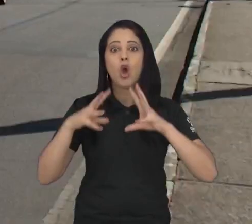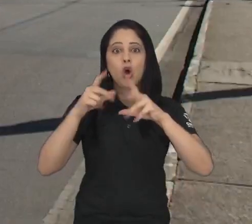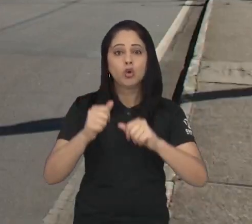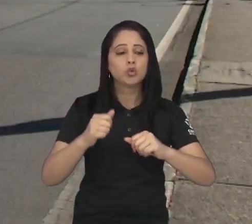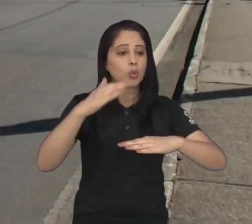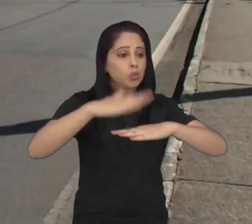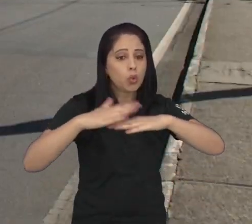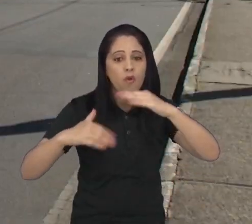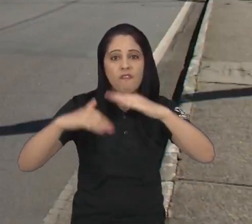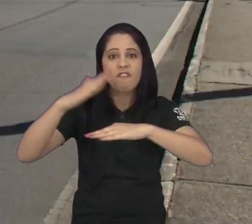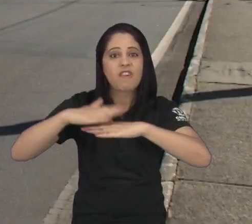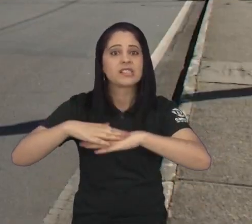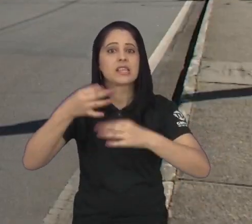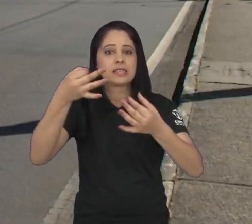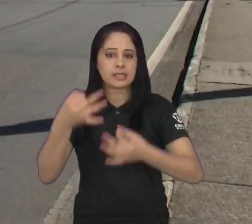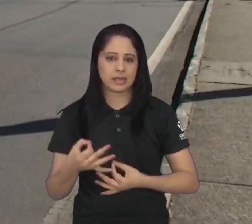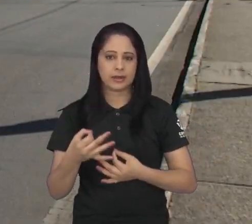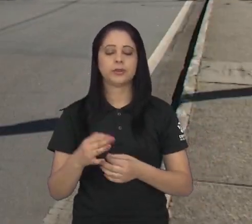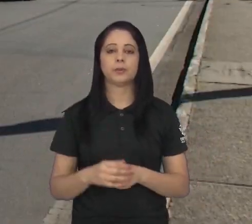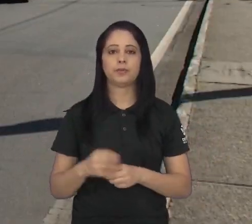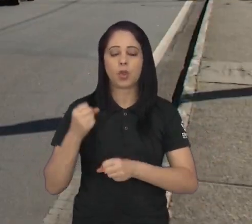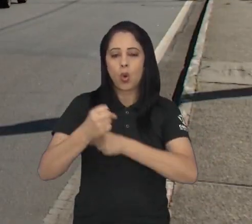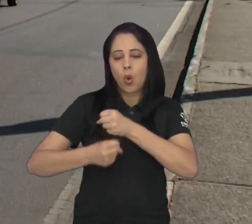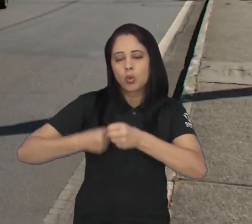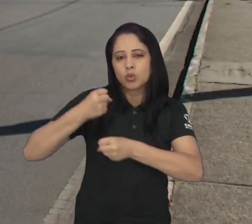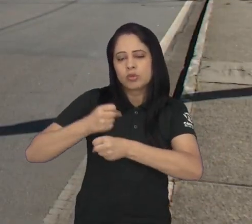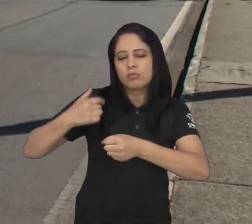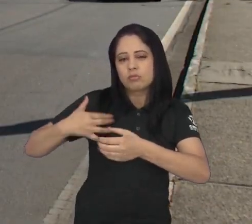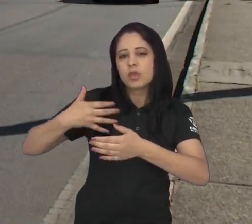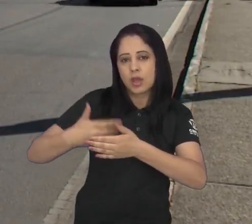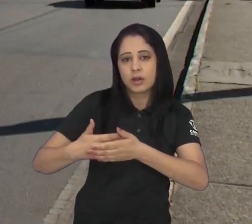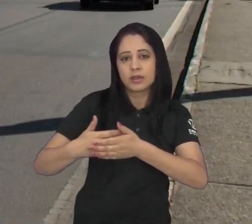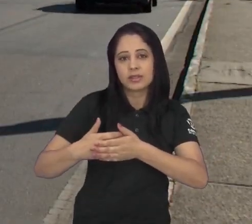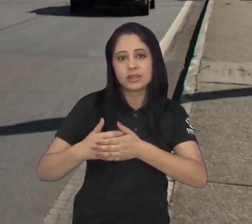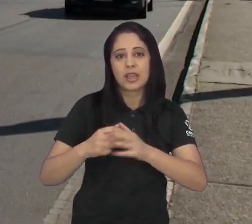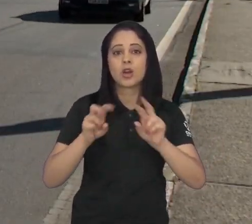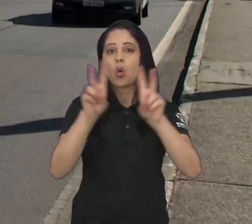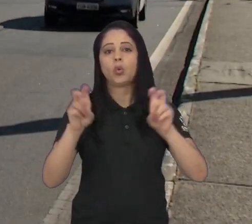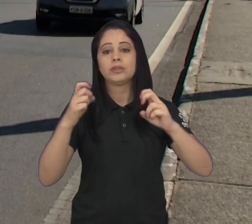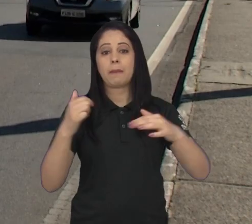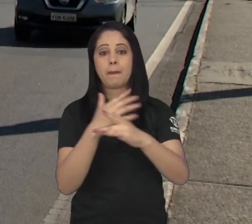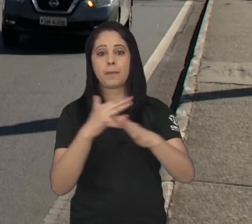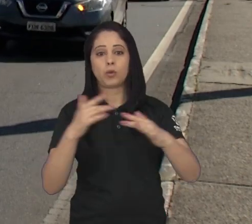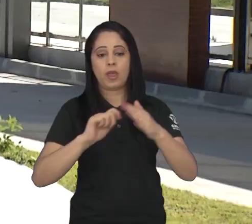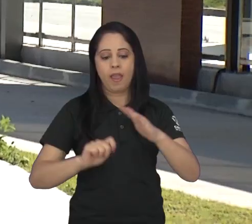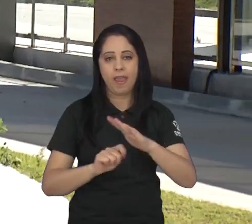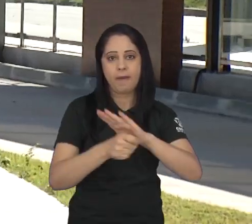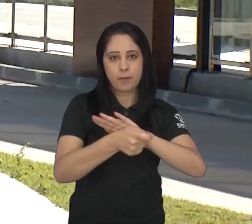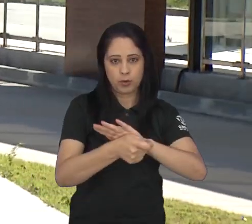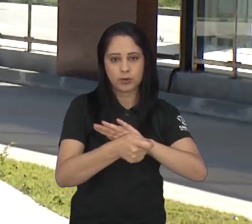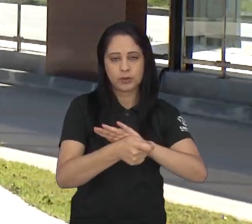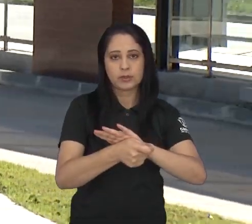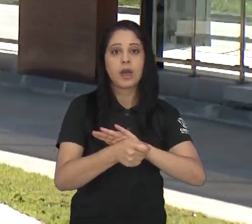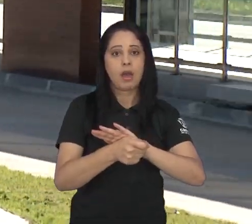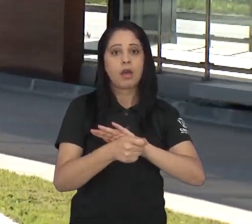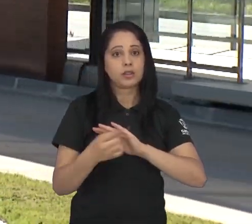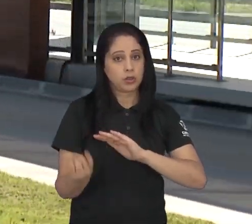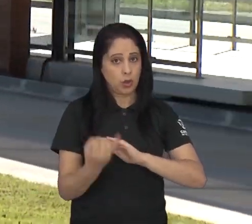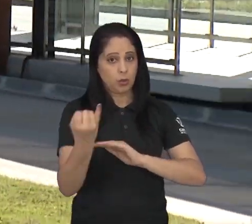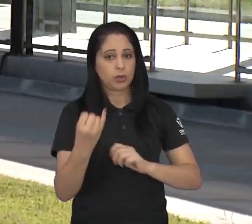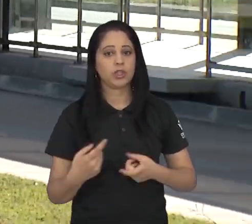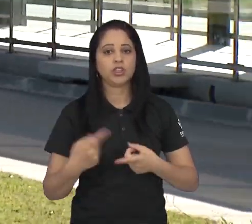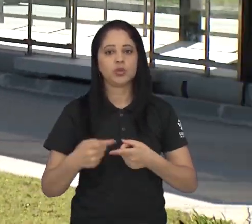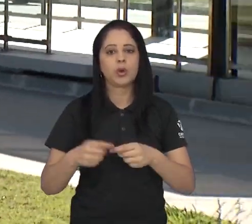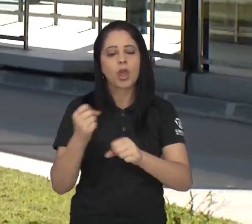nos últimos anos a mobilidade urbana foi uma das prioridades de investimento no município com andamento das obras